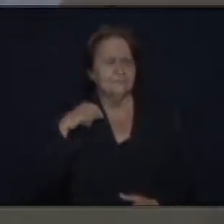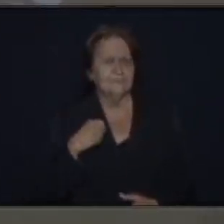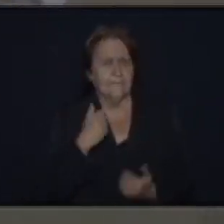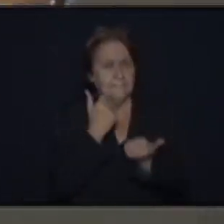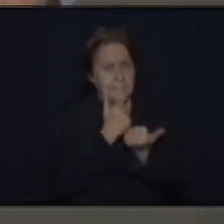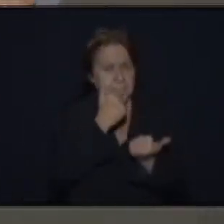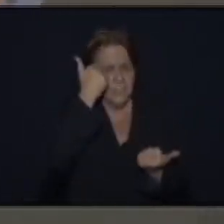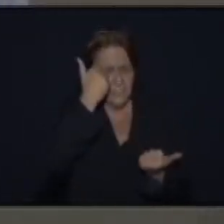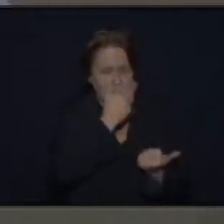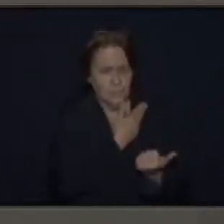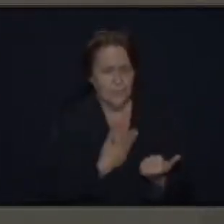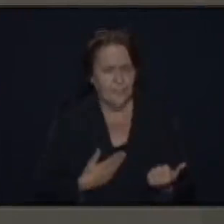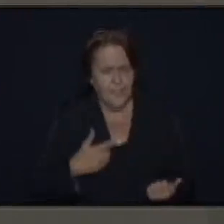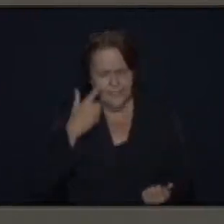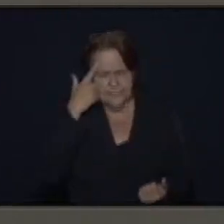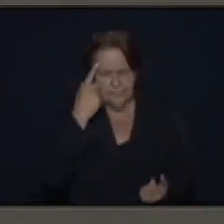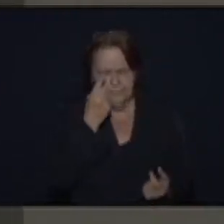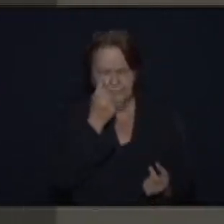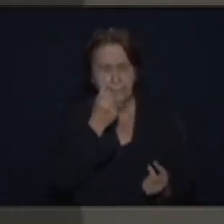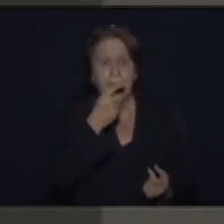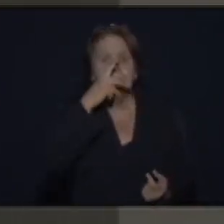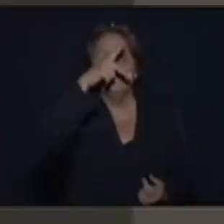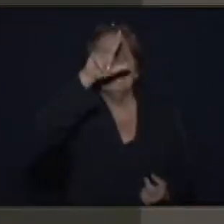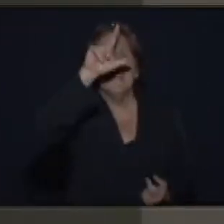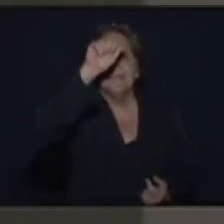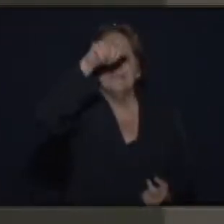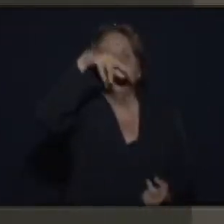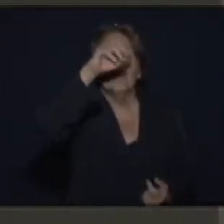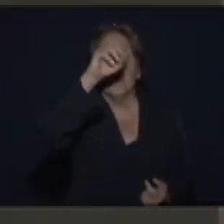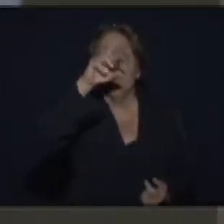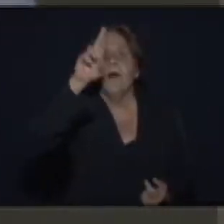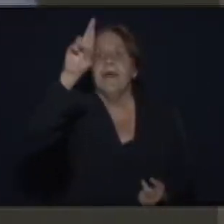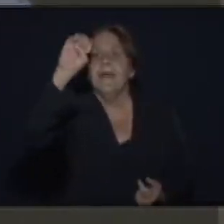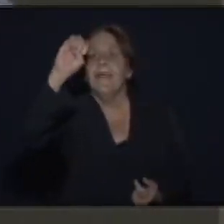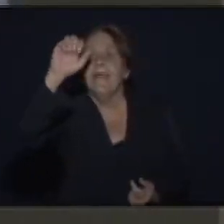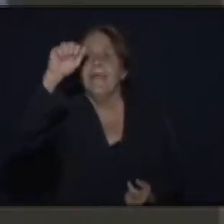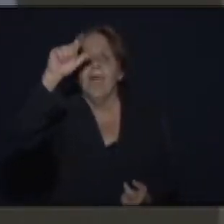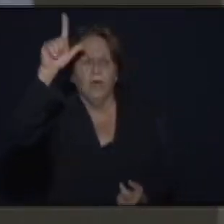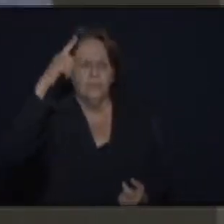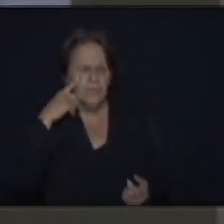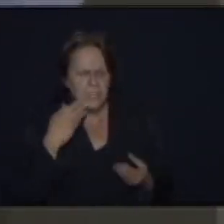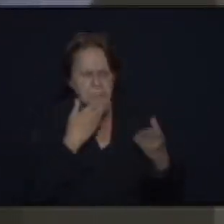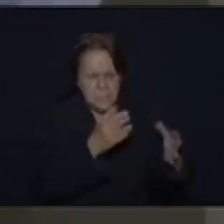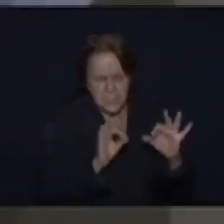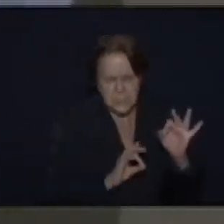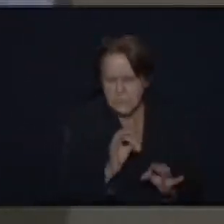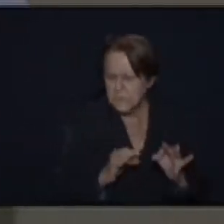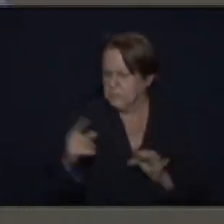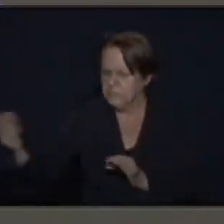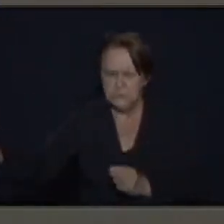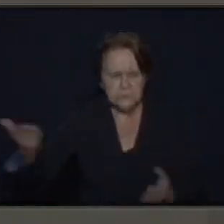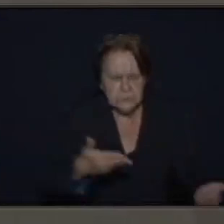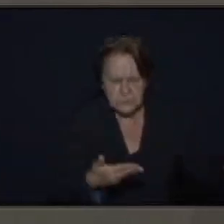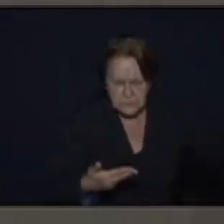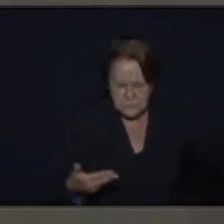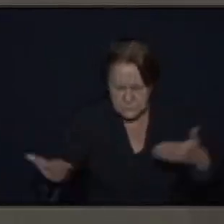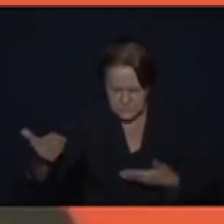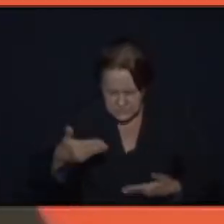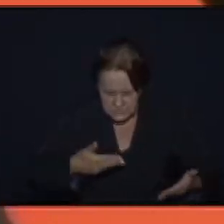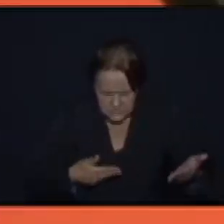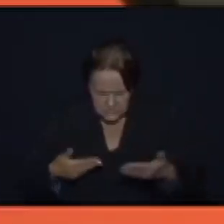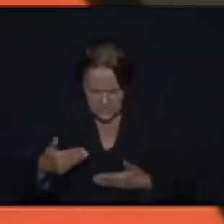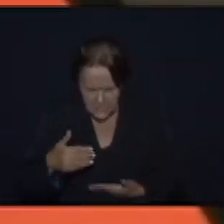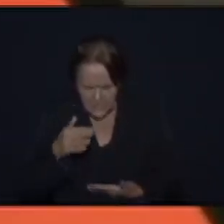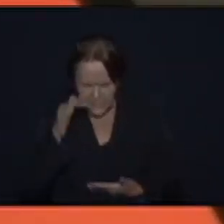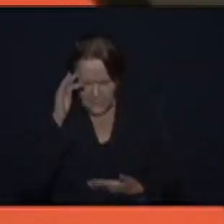veio o plano real chegaram todos os técnicos o melhor plano que tinha Oi e o presidente Fernando Henrique